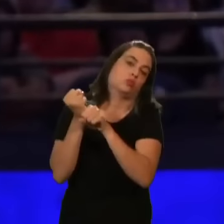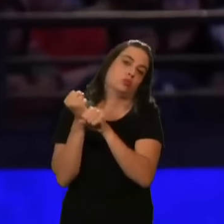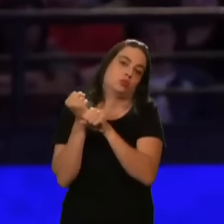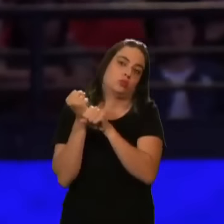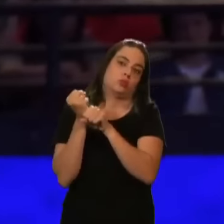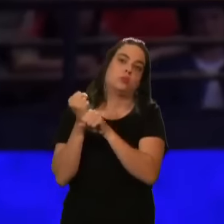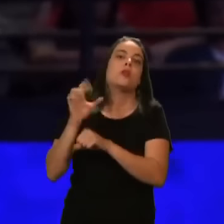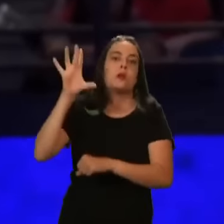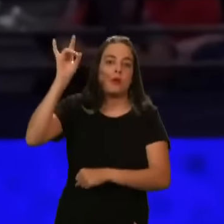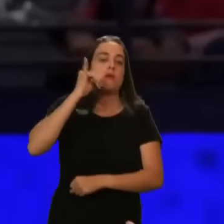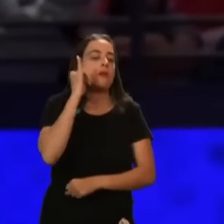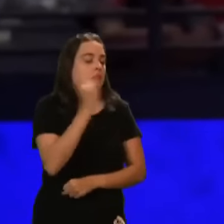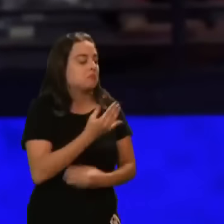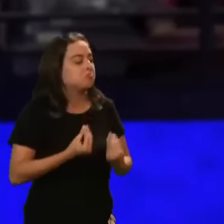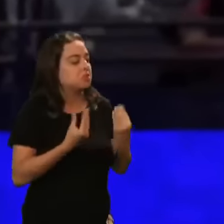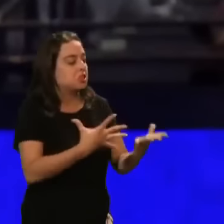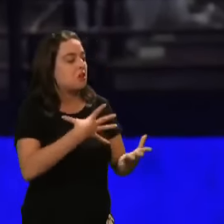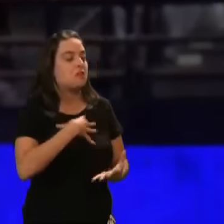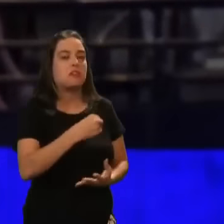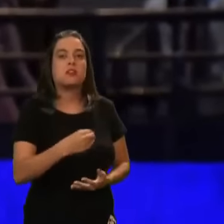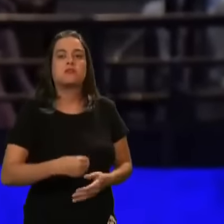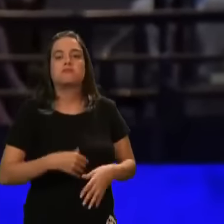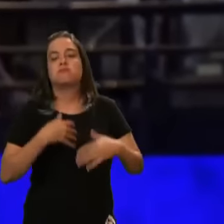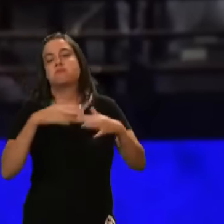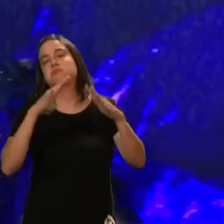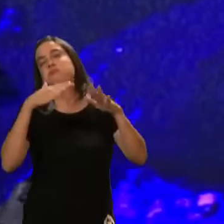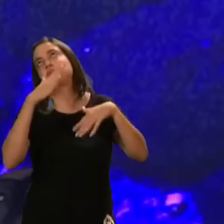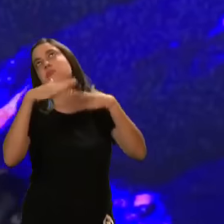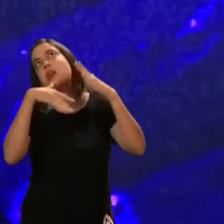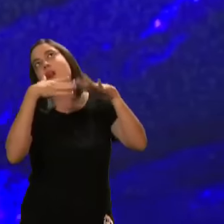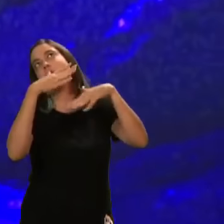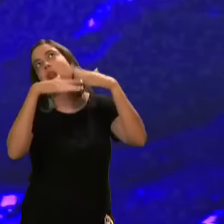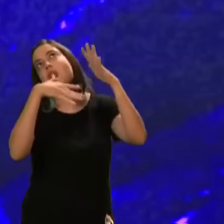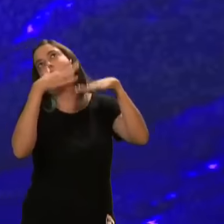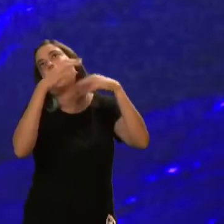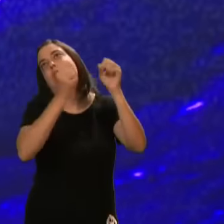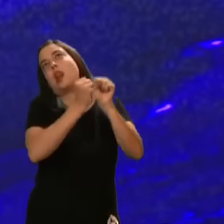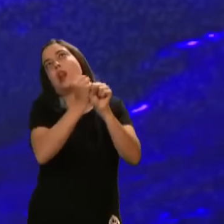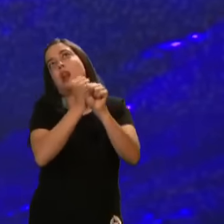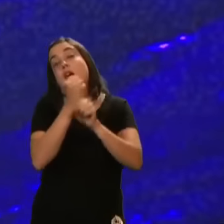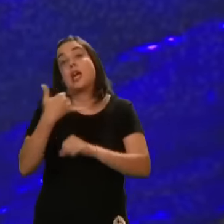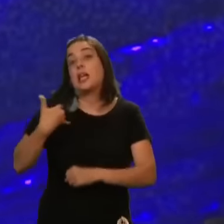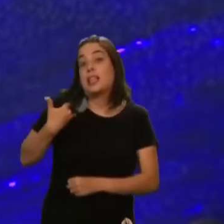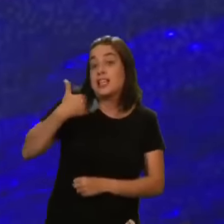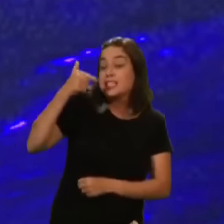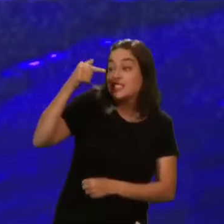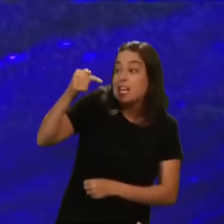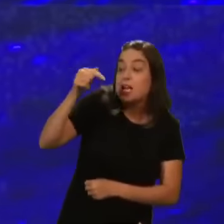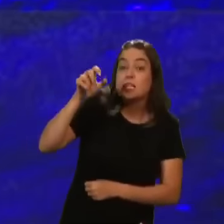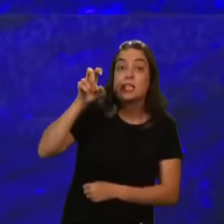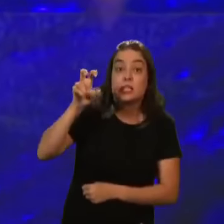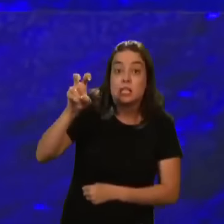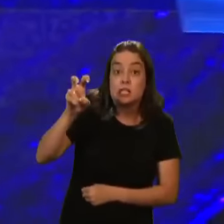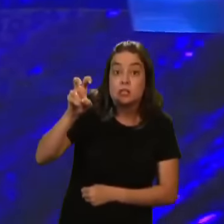Deus falou: vou te dar um filho. E esqueceu, foi embora. Abraão tinha 75 anos.